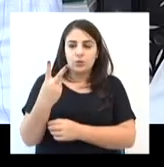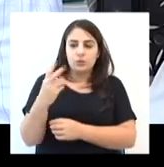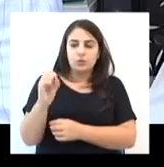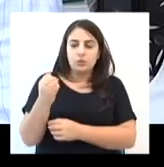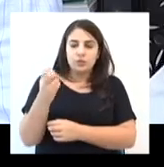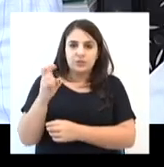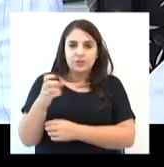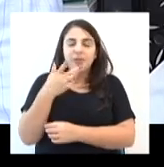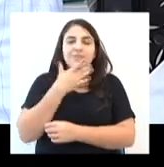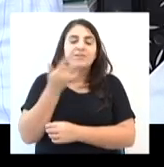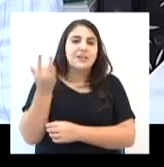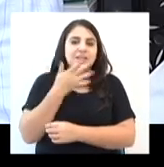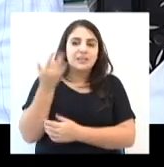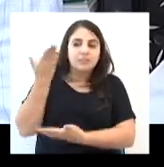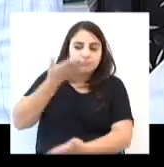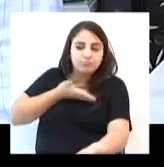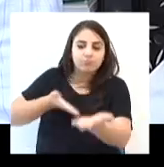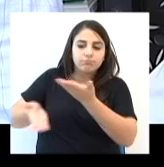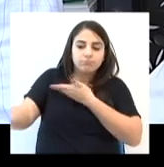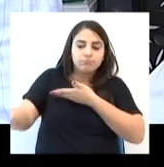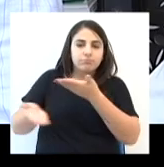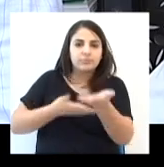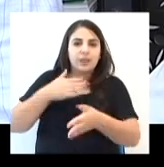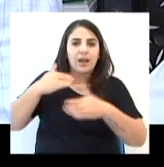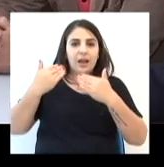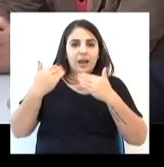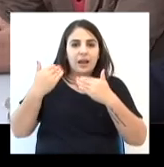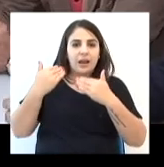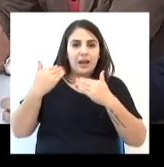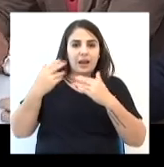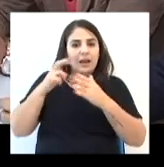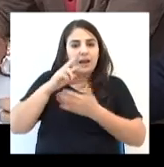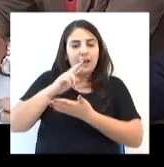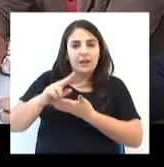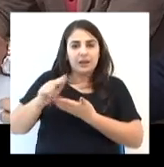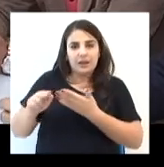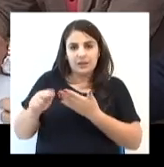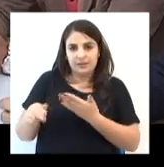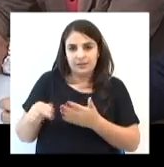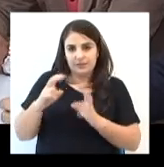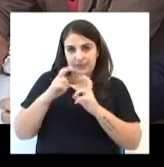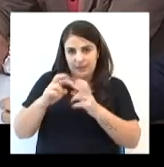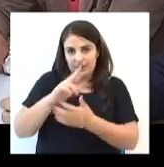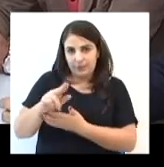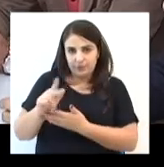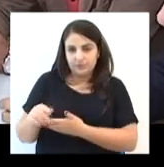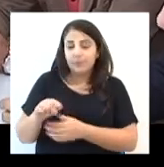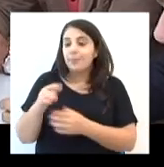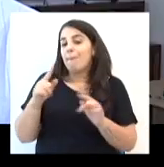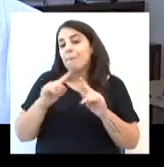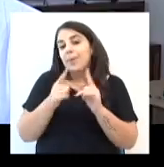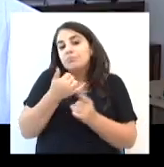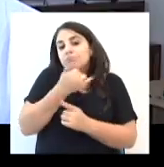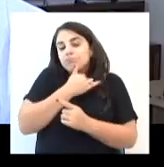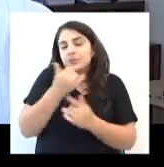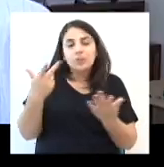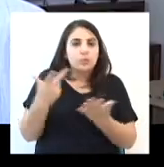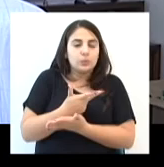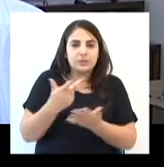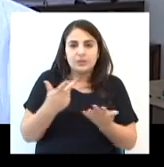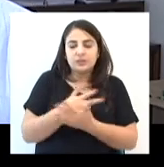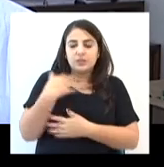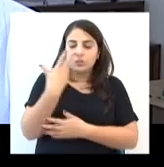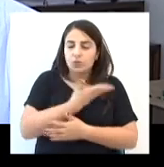BR-285 é de facilitar o tráfego de veículos, mas infelizmente não é isso que acontece. Nós construímos